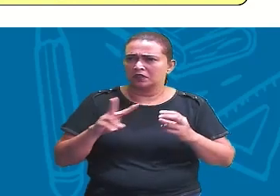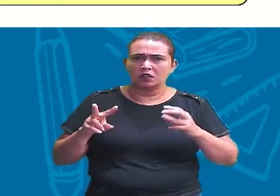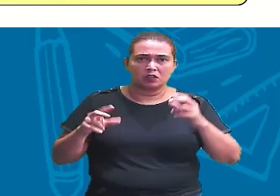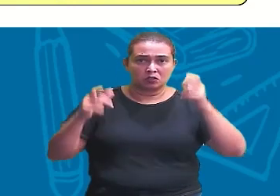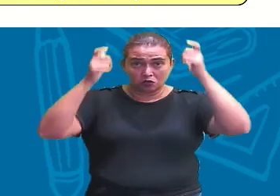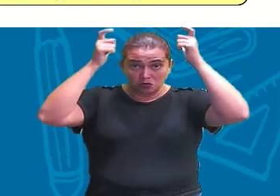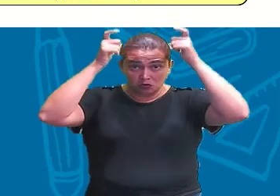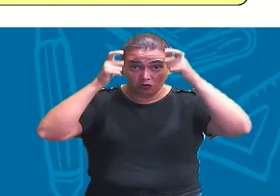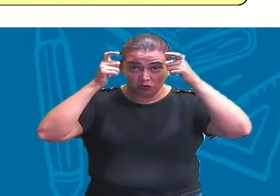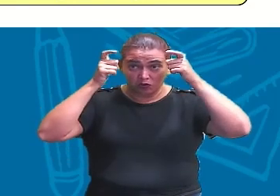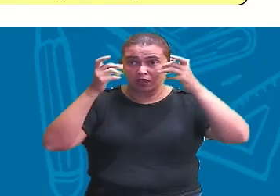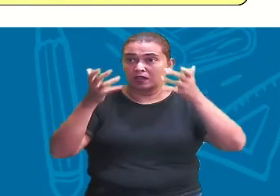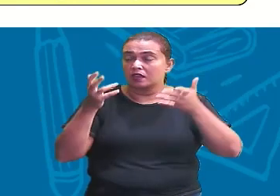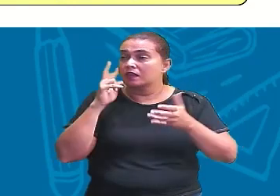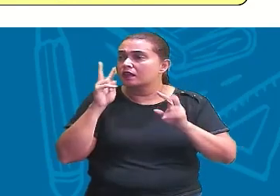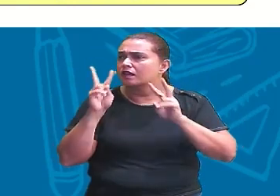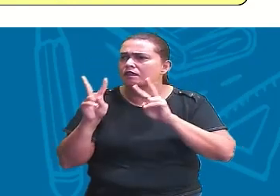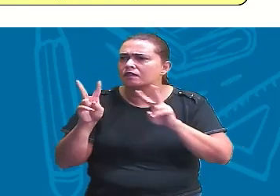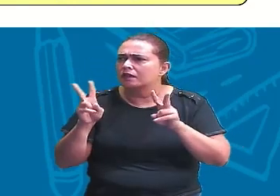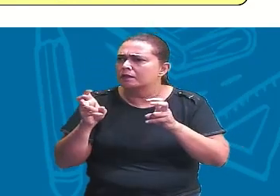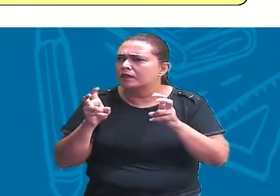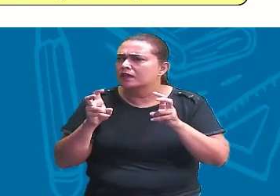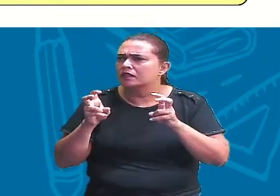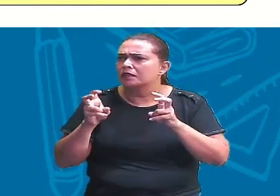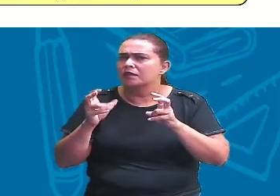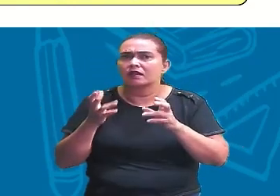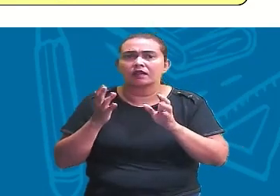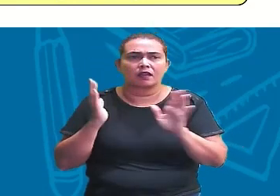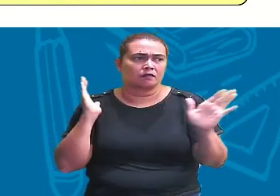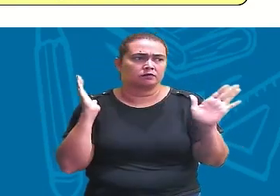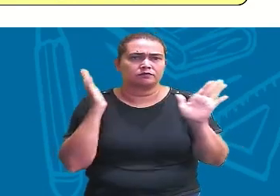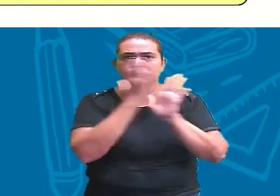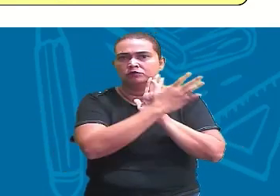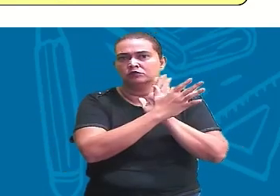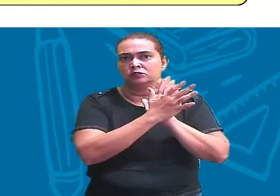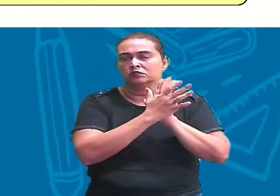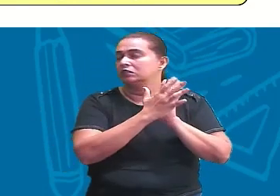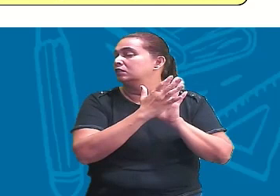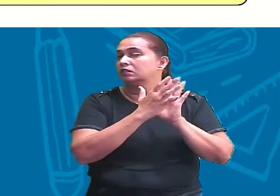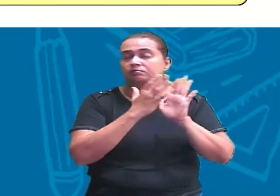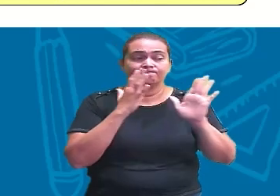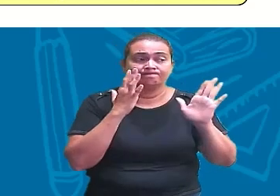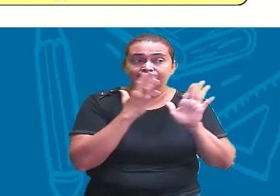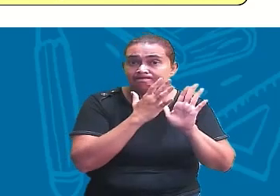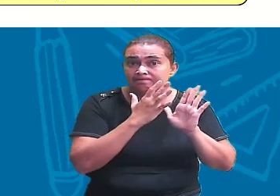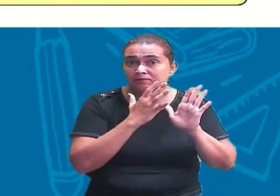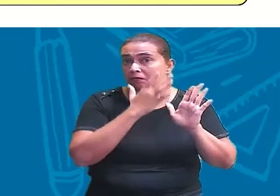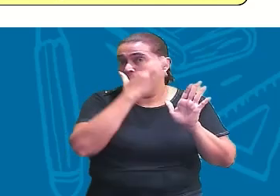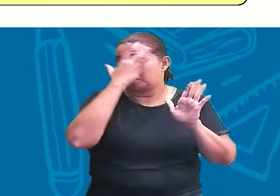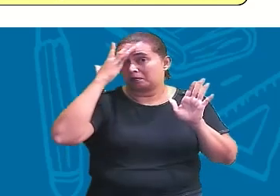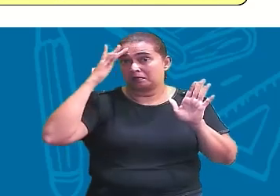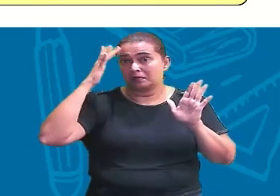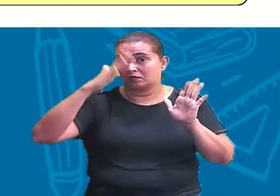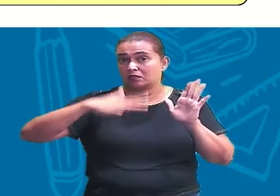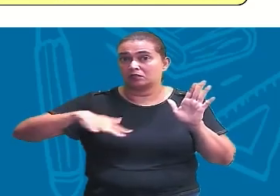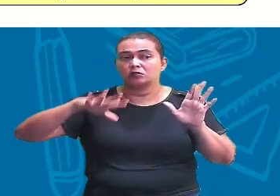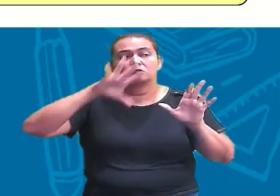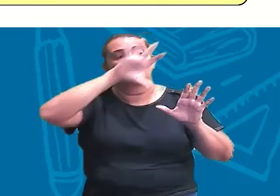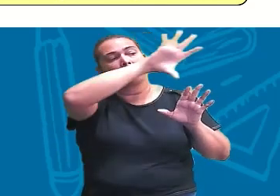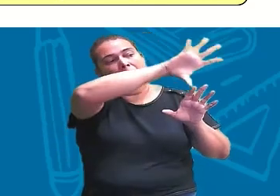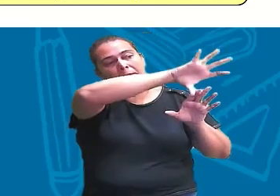da França. Só que a população francesa consegue capturar ele, levam ele para a praça pública e